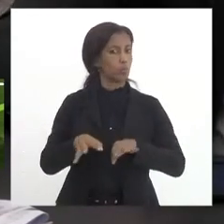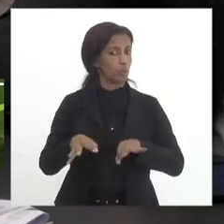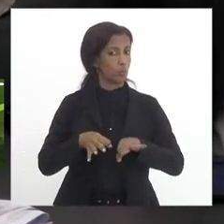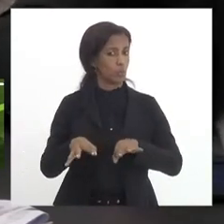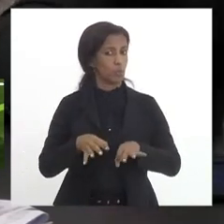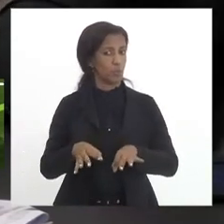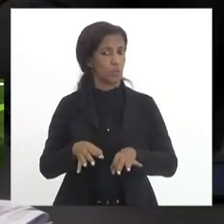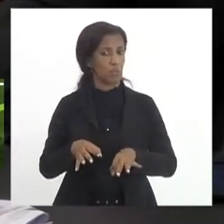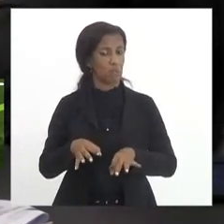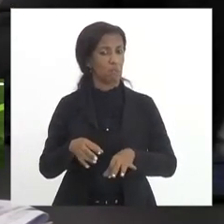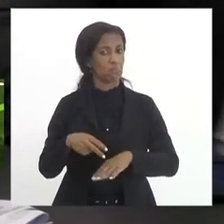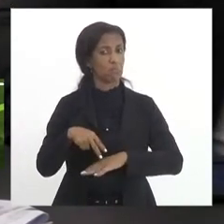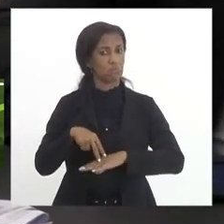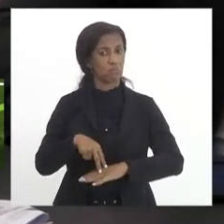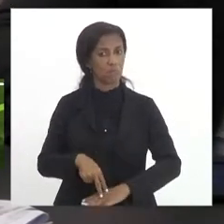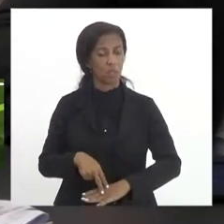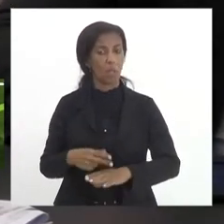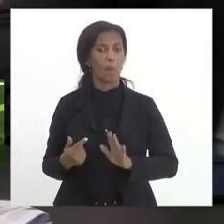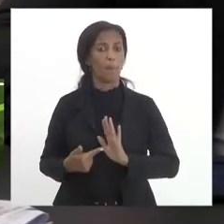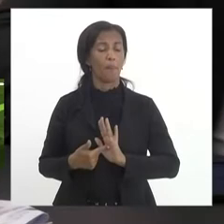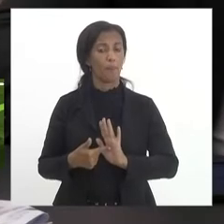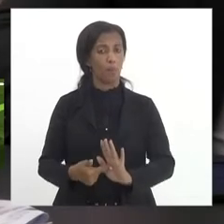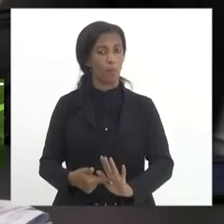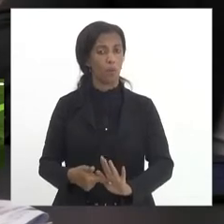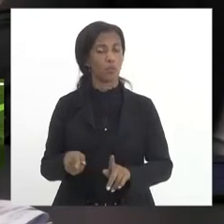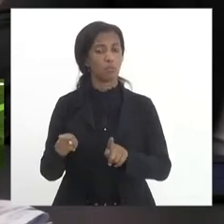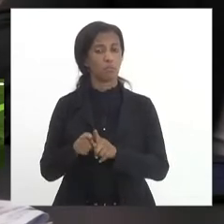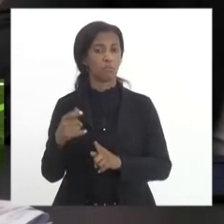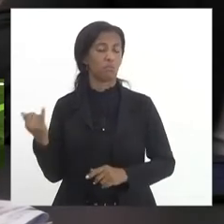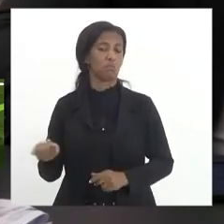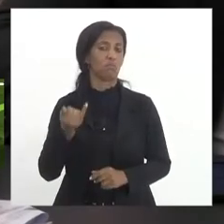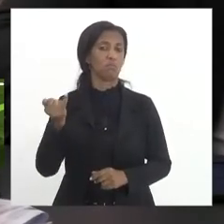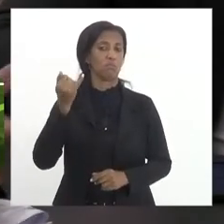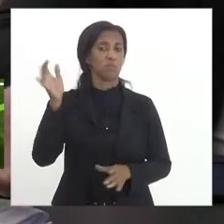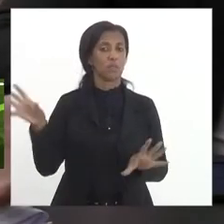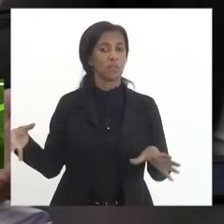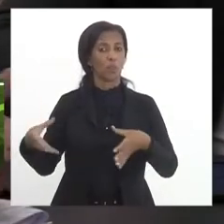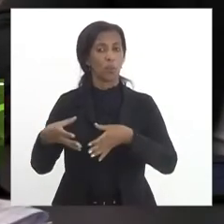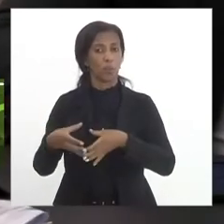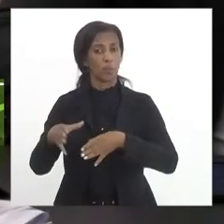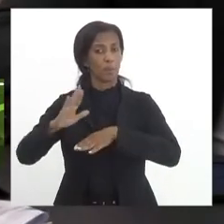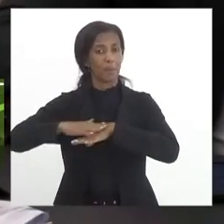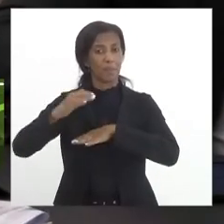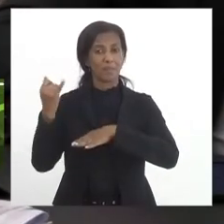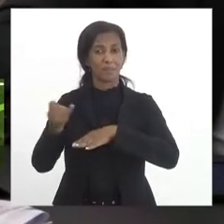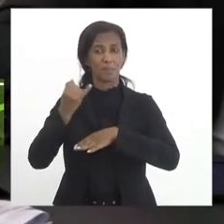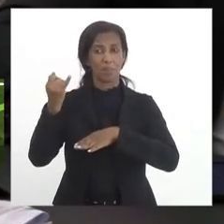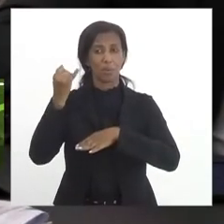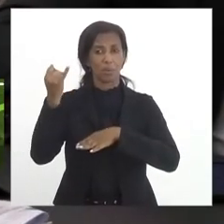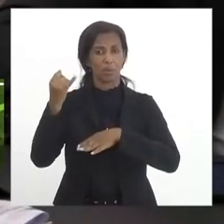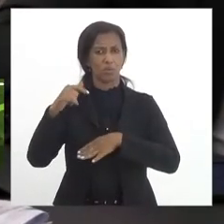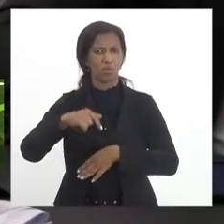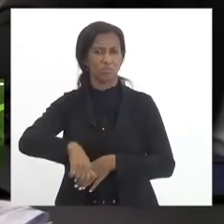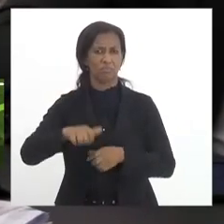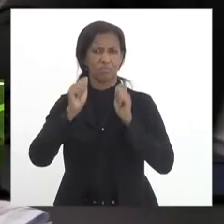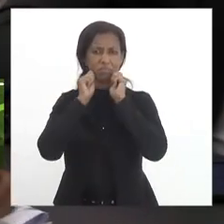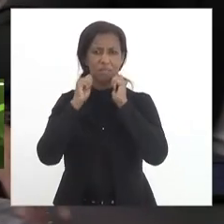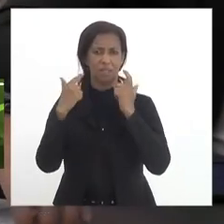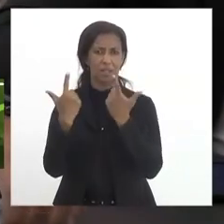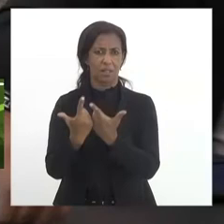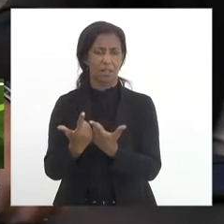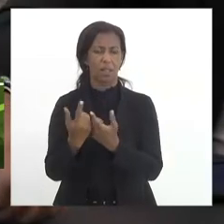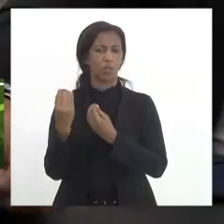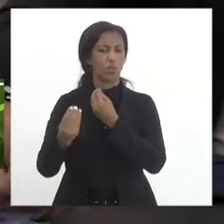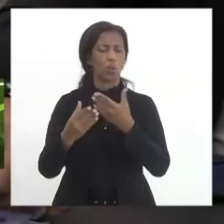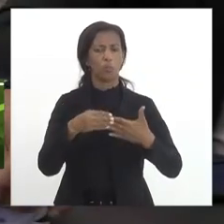demonstra maturidade e demonstra a relevância importante dessa comissão, que é a comissão mais importante do Parlamento Fluminense, e da maneira que a gente está